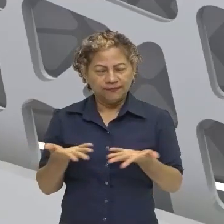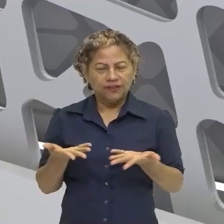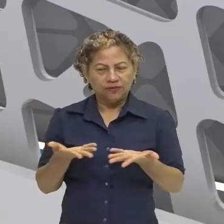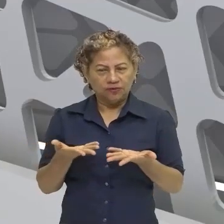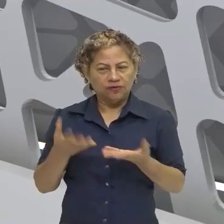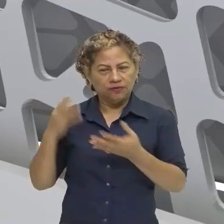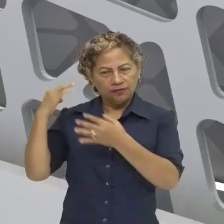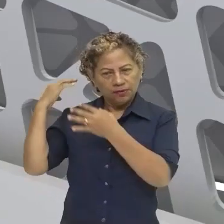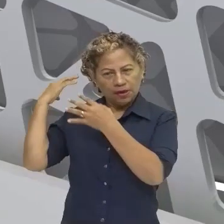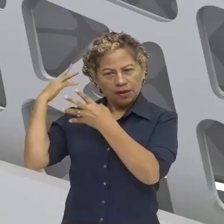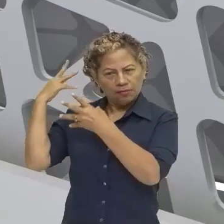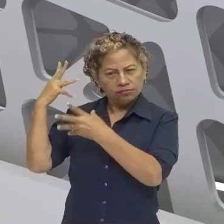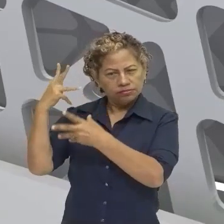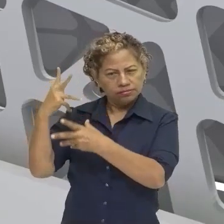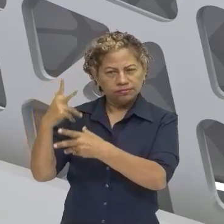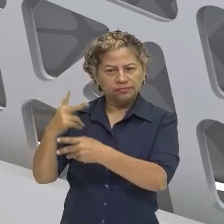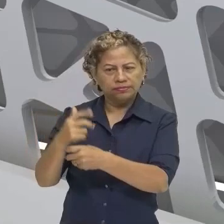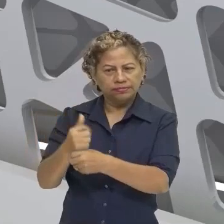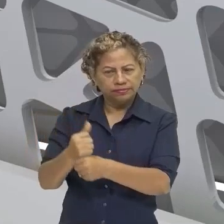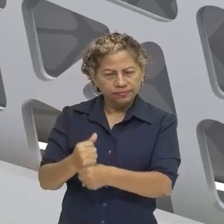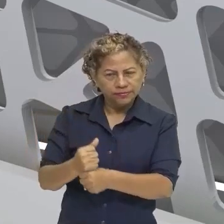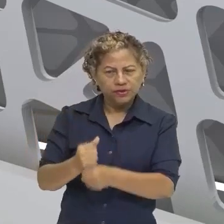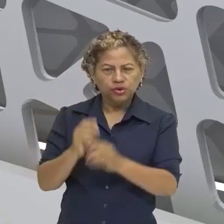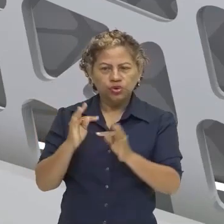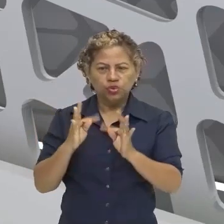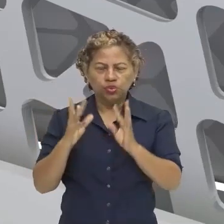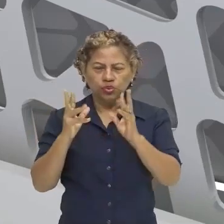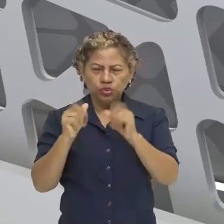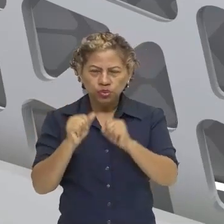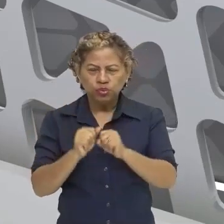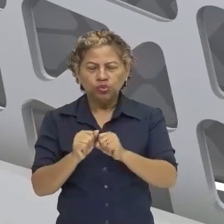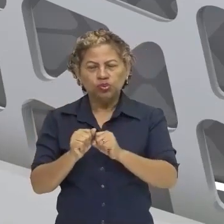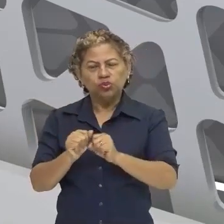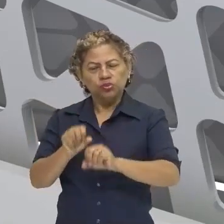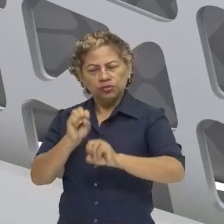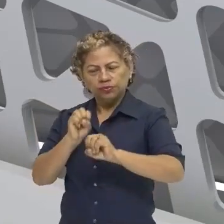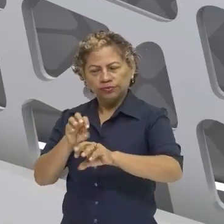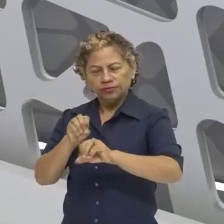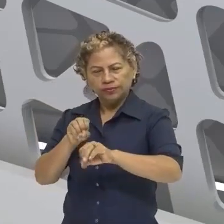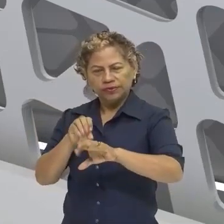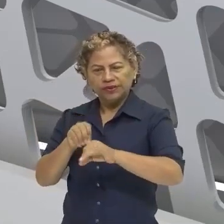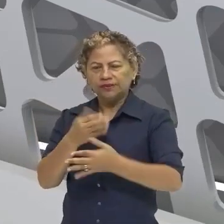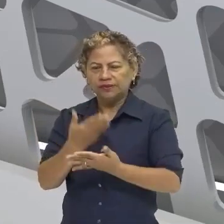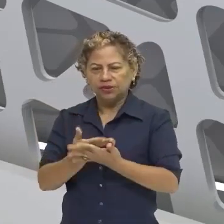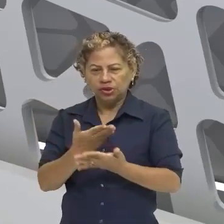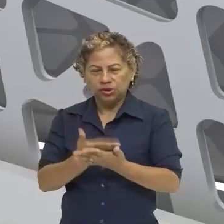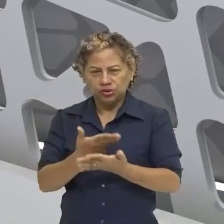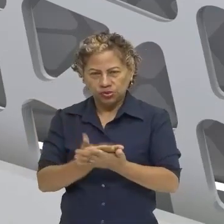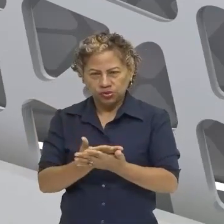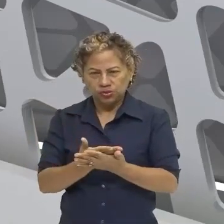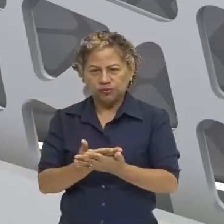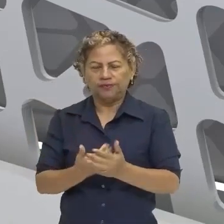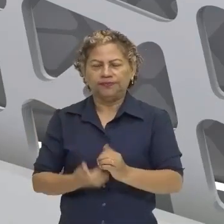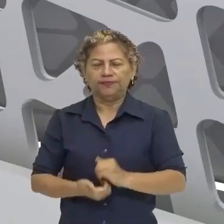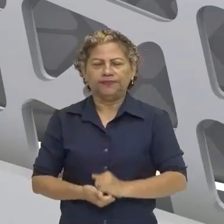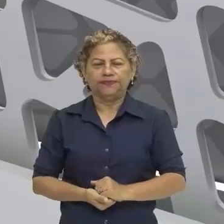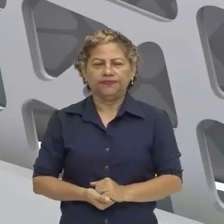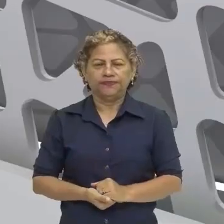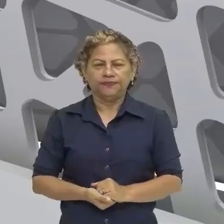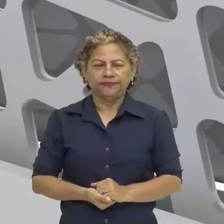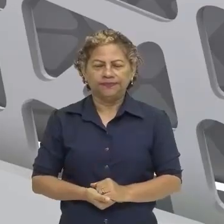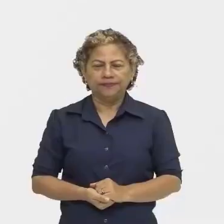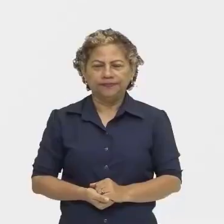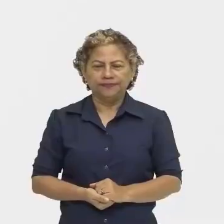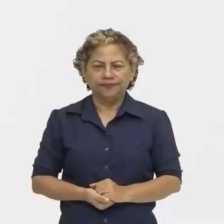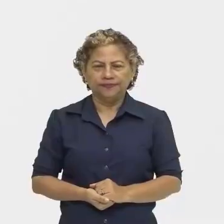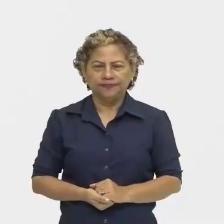Vamos agora à nossa revisão com base nos estudos feitos na nossa unidade 1. Vamos